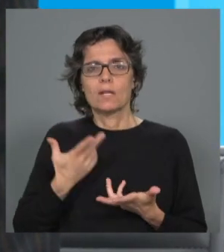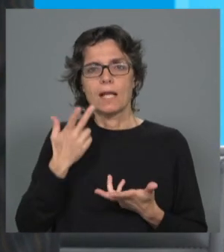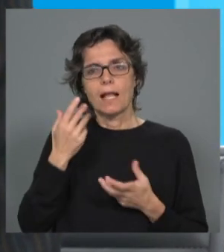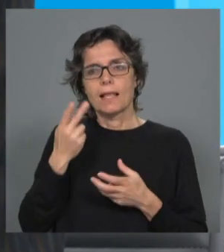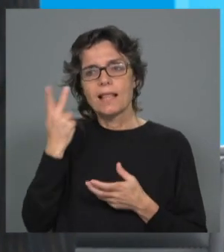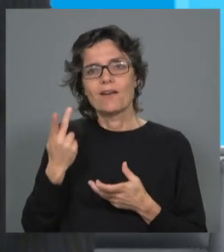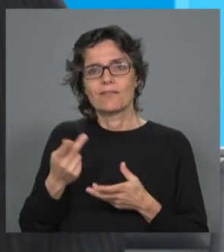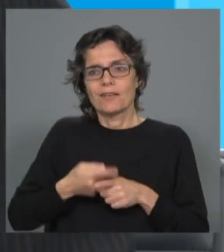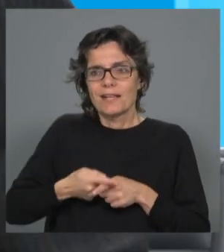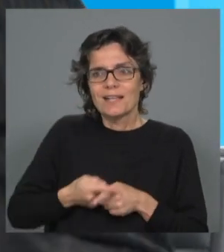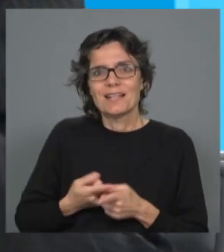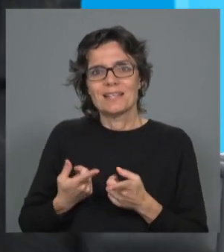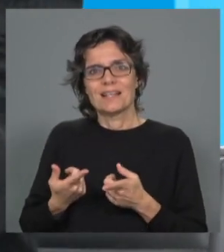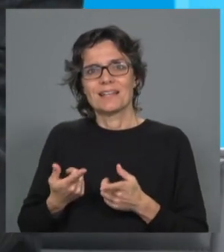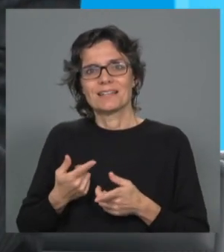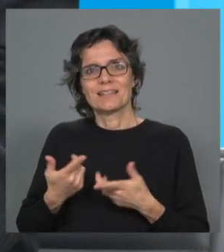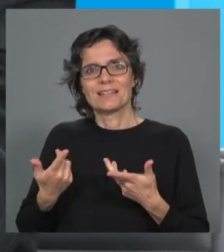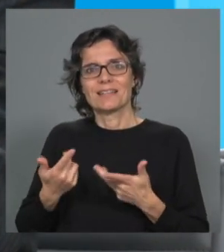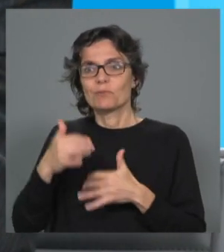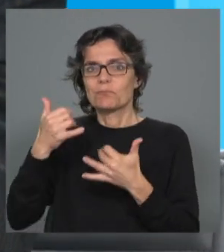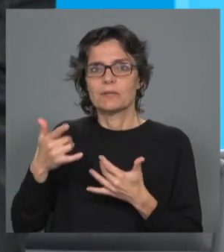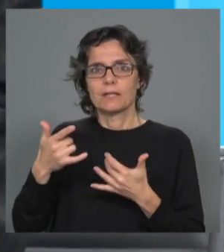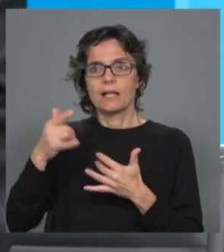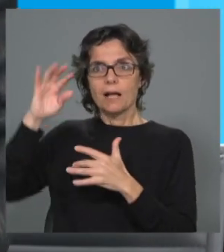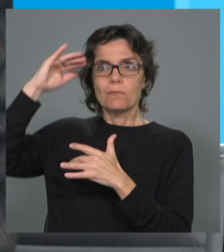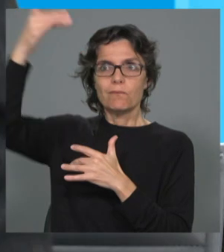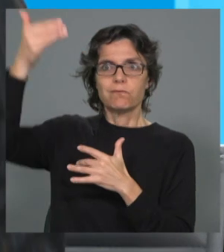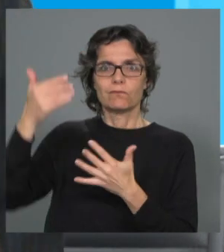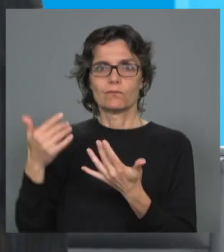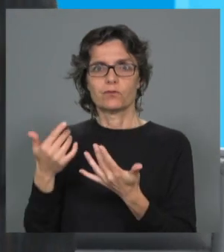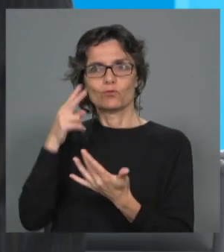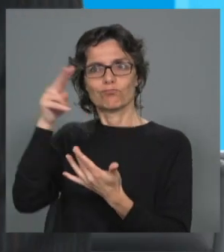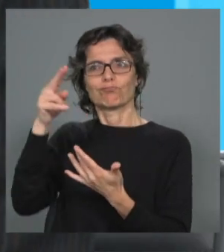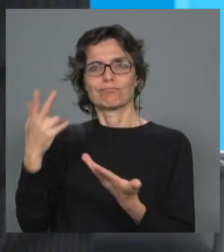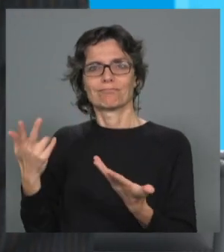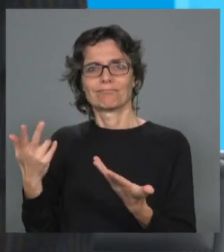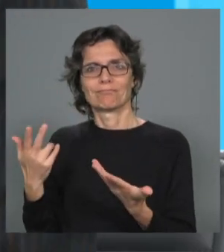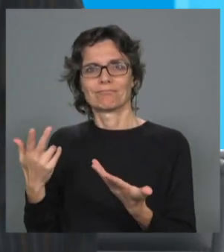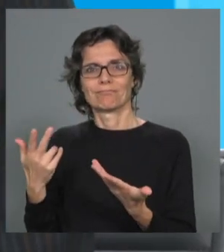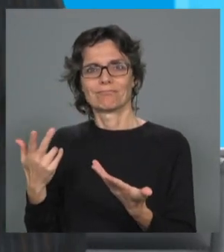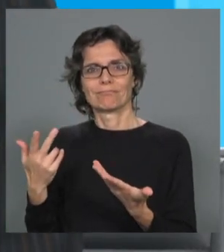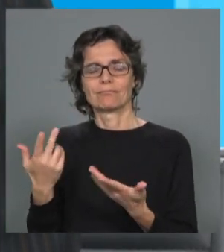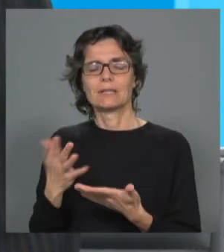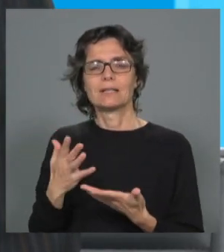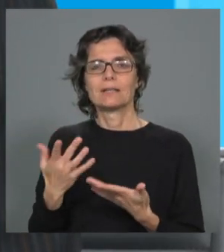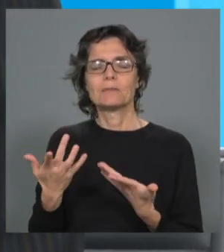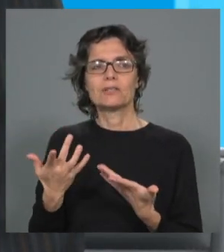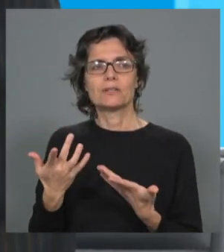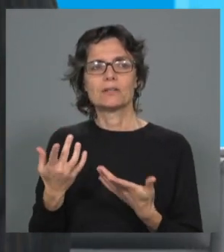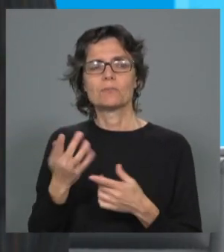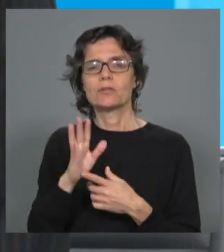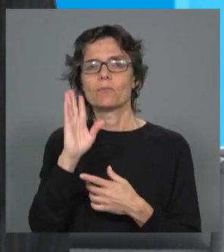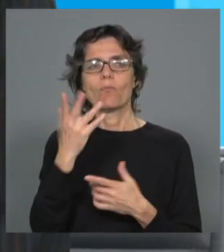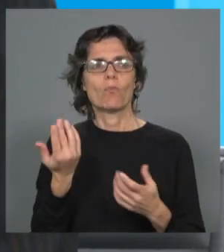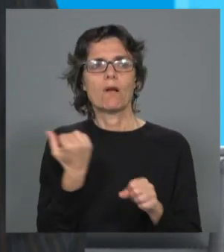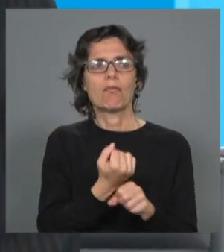com entusiasmo e conseguir estar a olhar para a frente, ter futuro. Porque o grande problema é que as pessoas deixam de ter futuro.